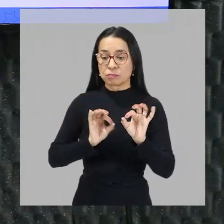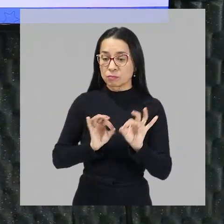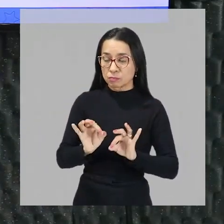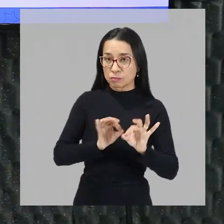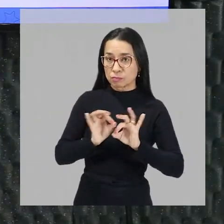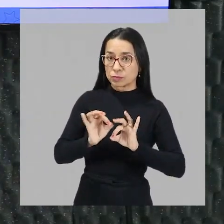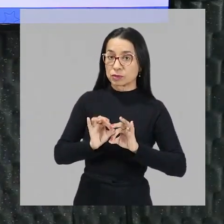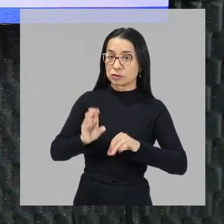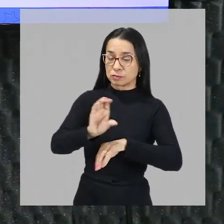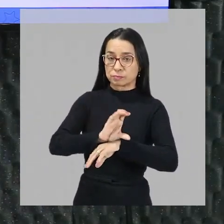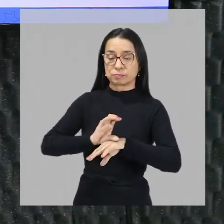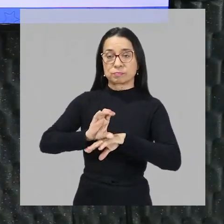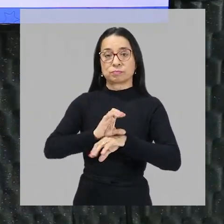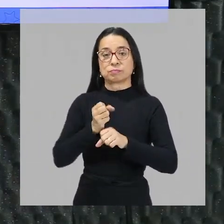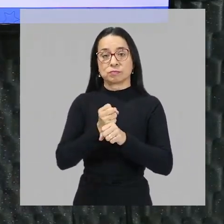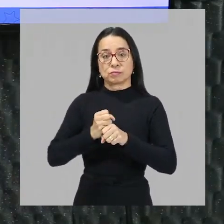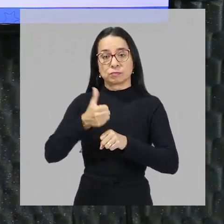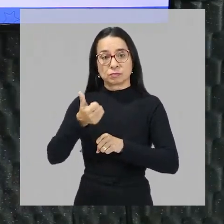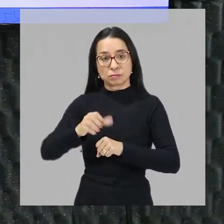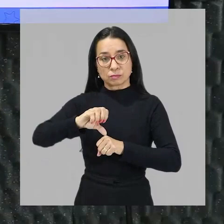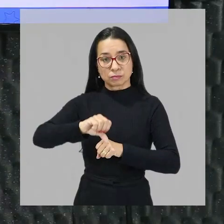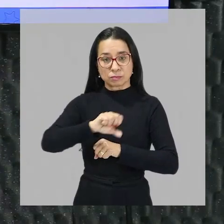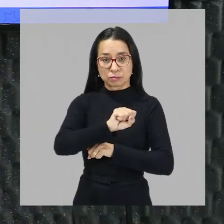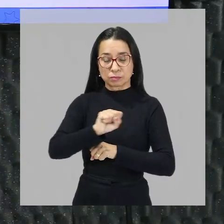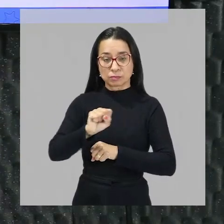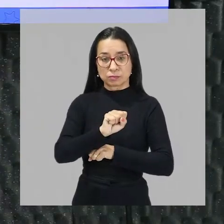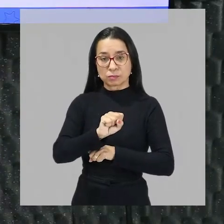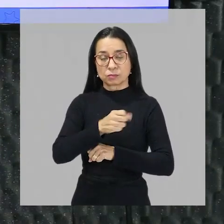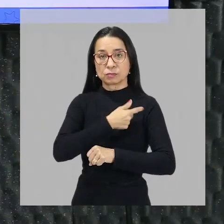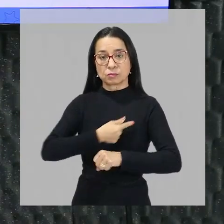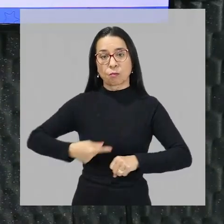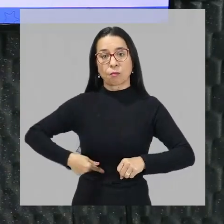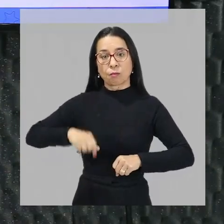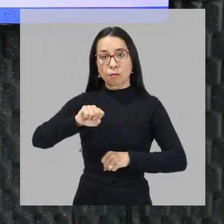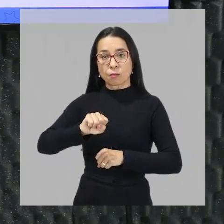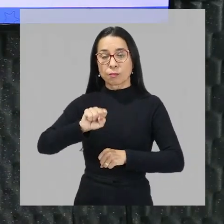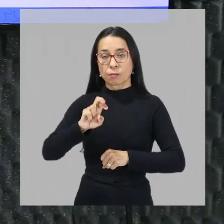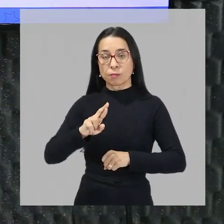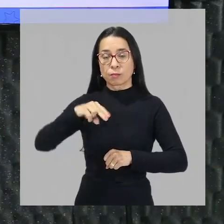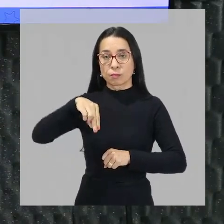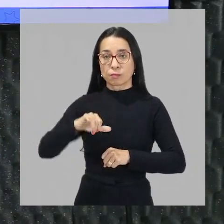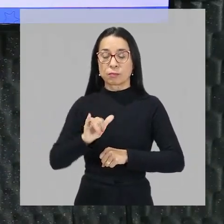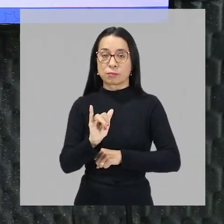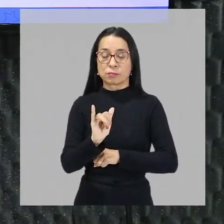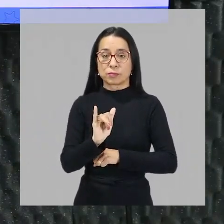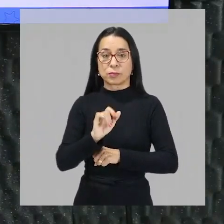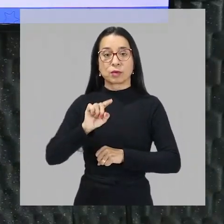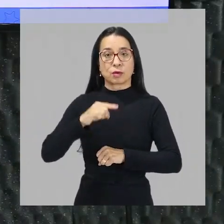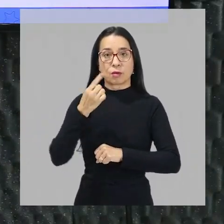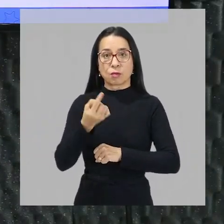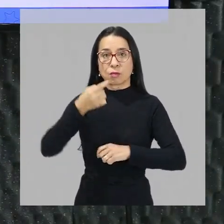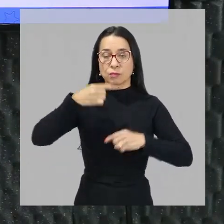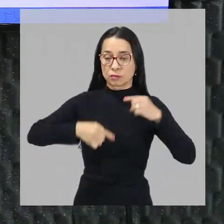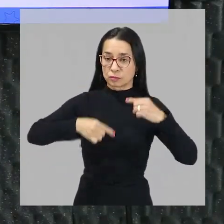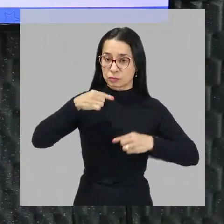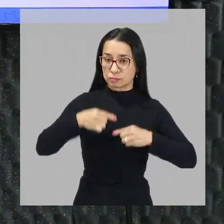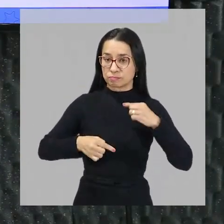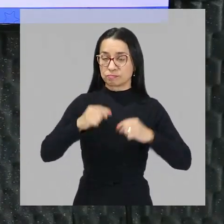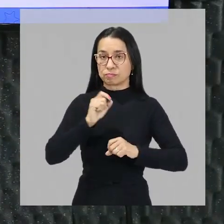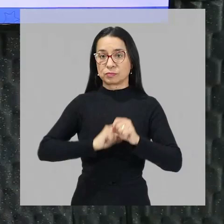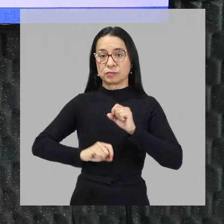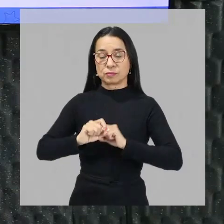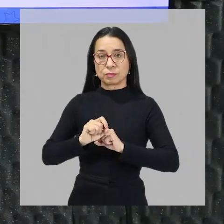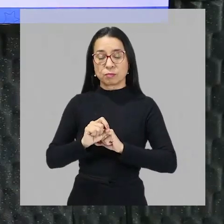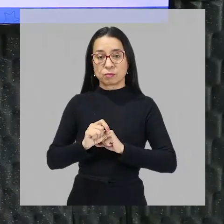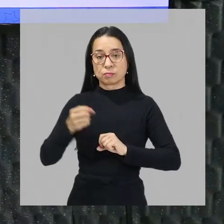pela Constituição de 1988 no governo Sarney. Um outro grande desafio dessa chamada